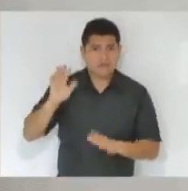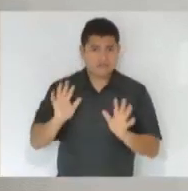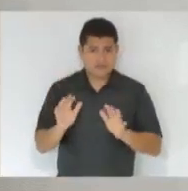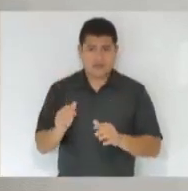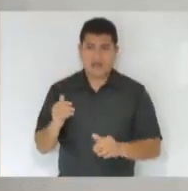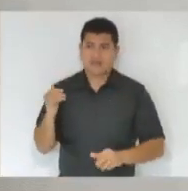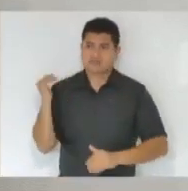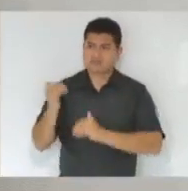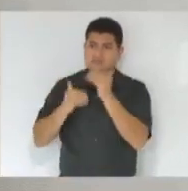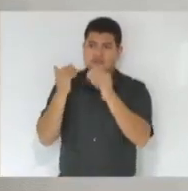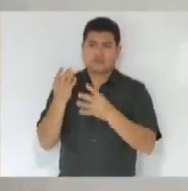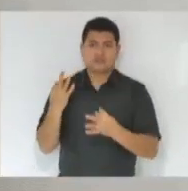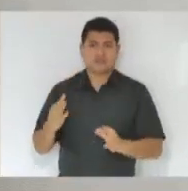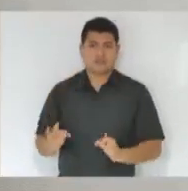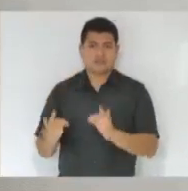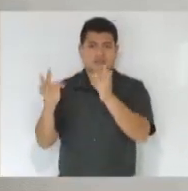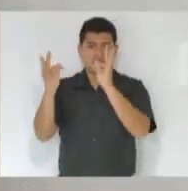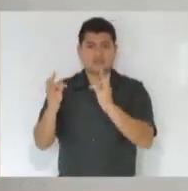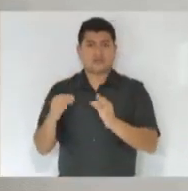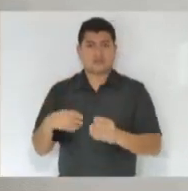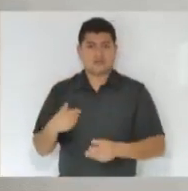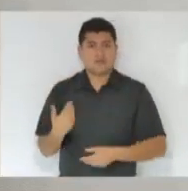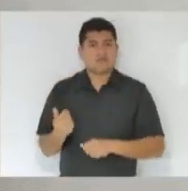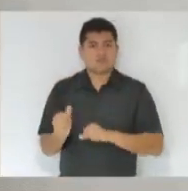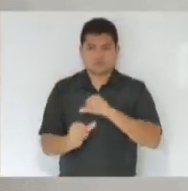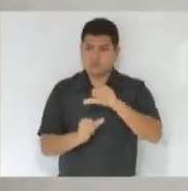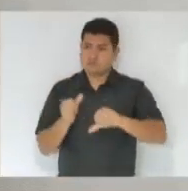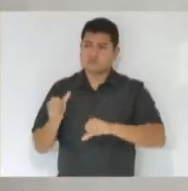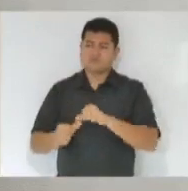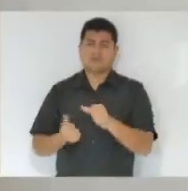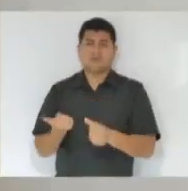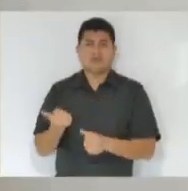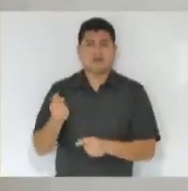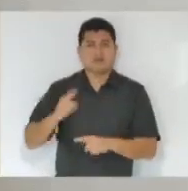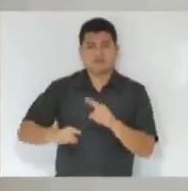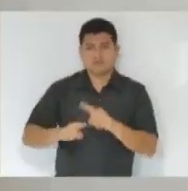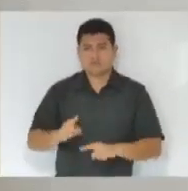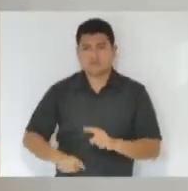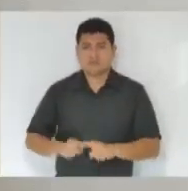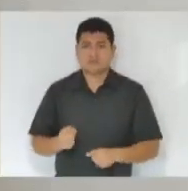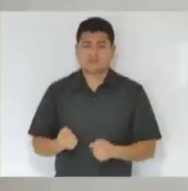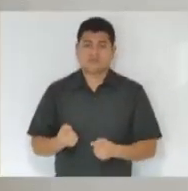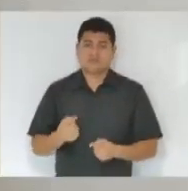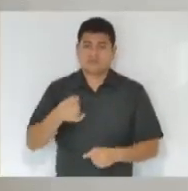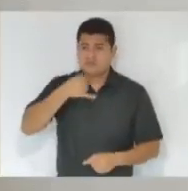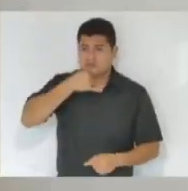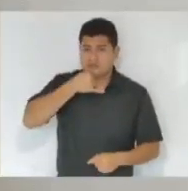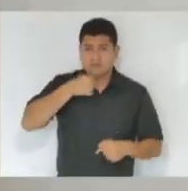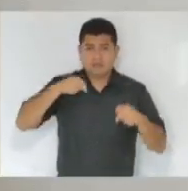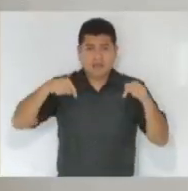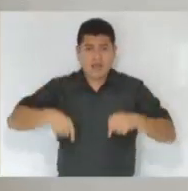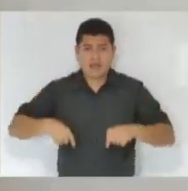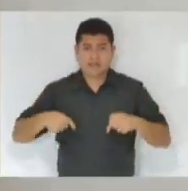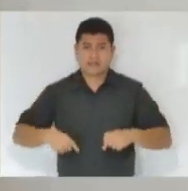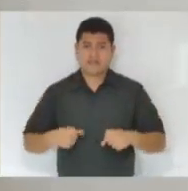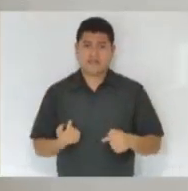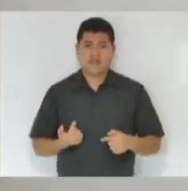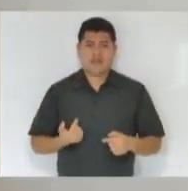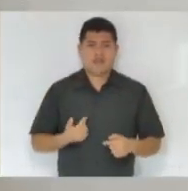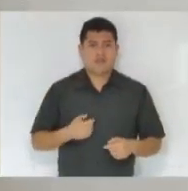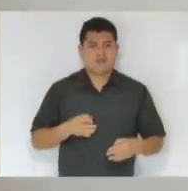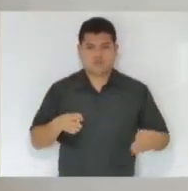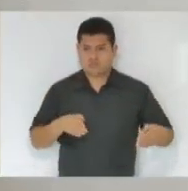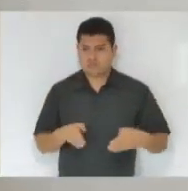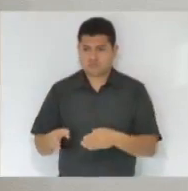os seus produtos, vão aperfeiçoando os seus produtos. E, infelizmente, nós não andamos na